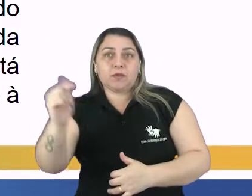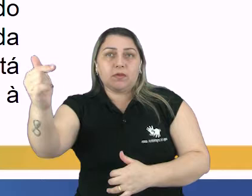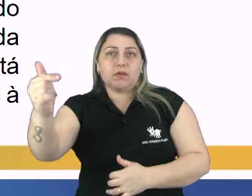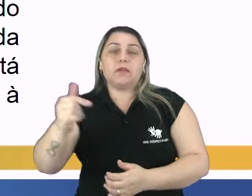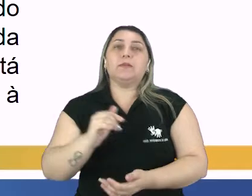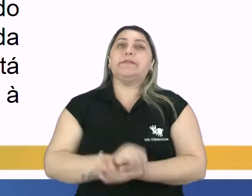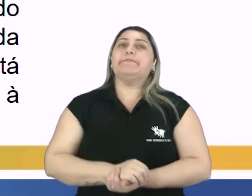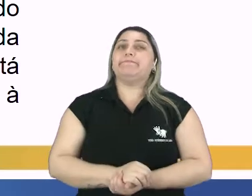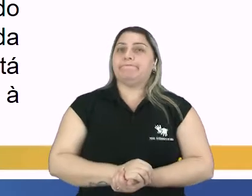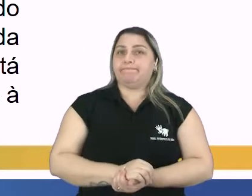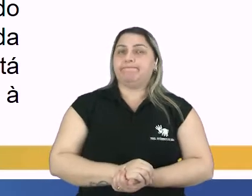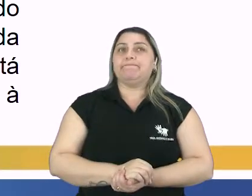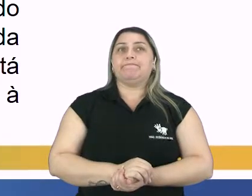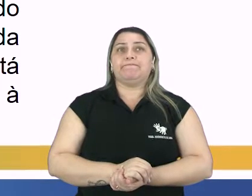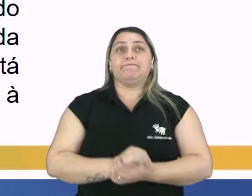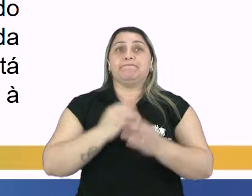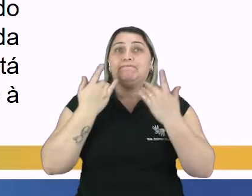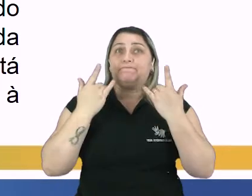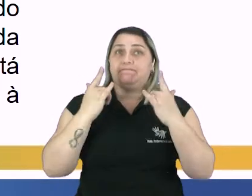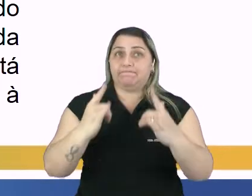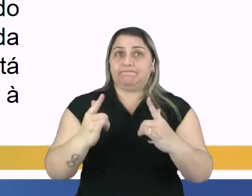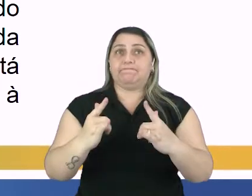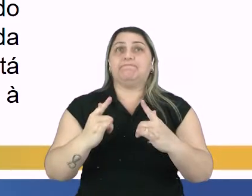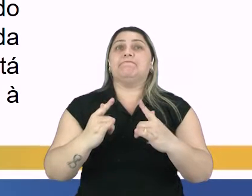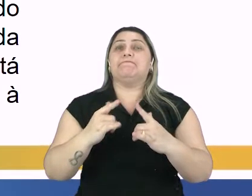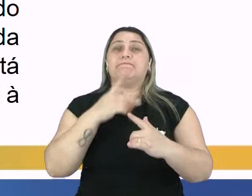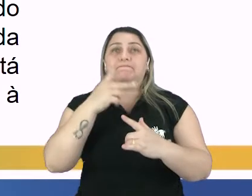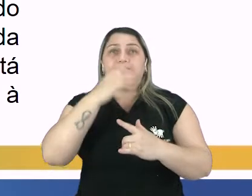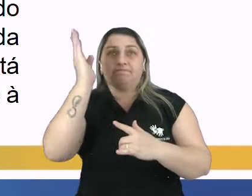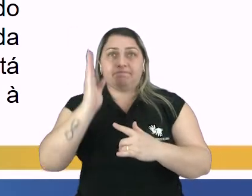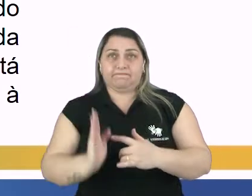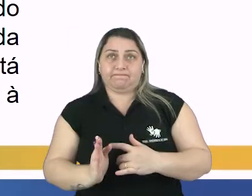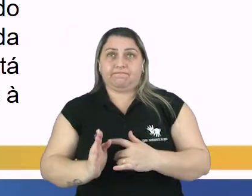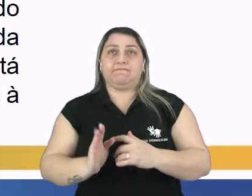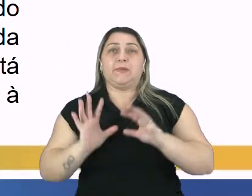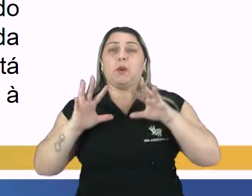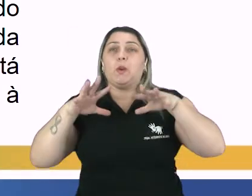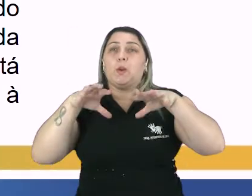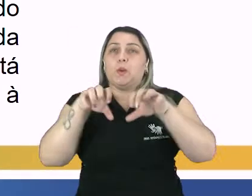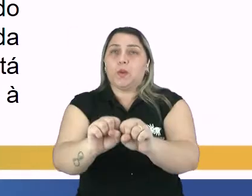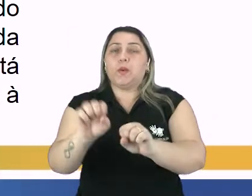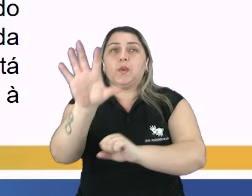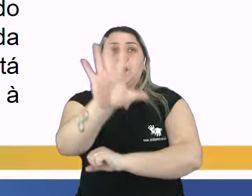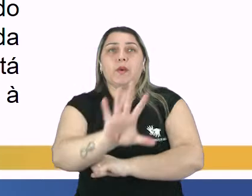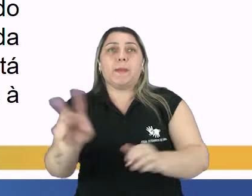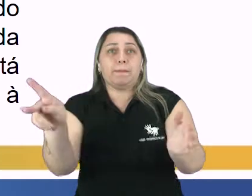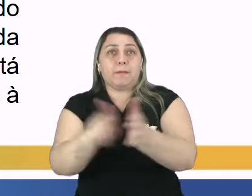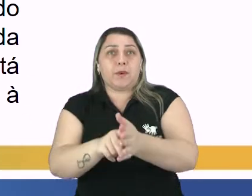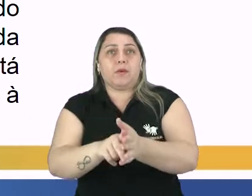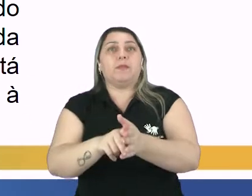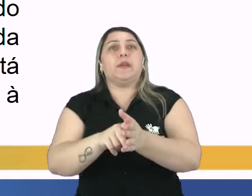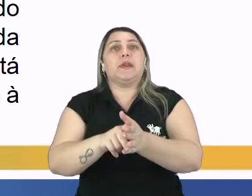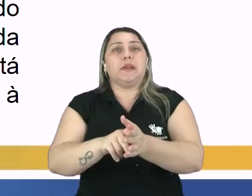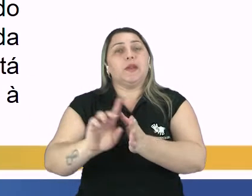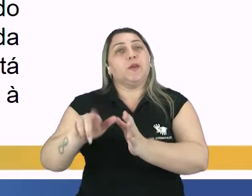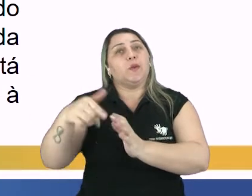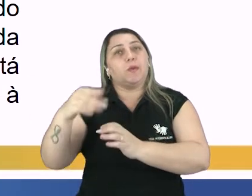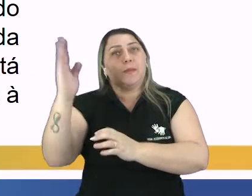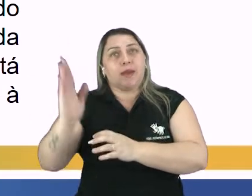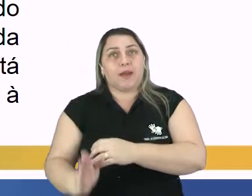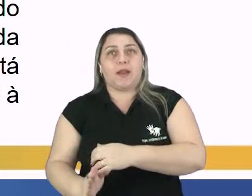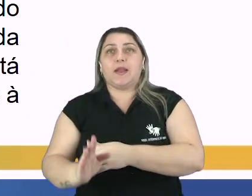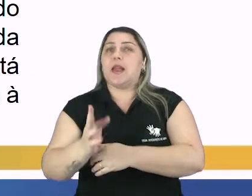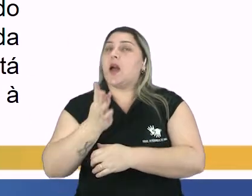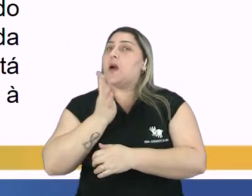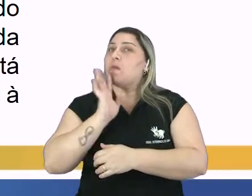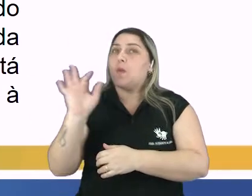criamos outra. De um lado, a Bolívia alegava que os brasileiros invadiram uma região que era dela, e do lado de cá, o